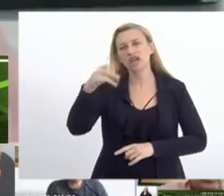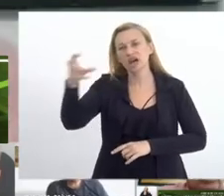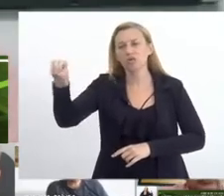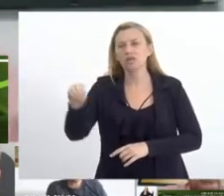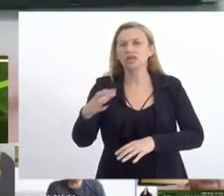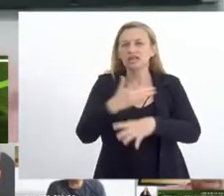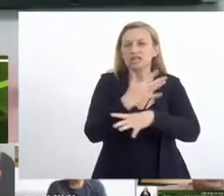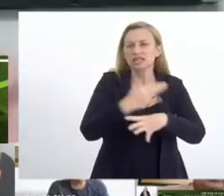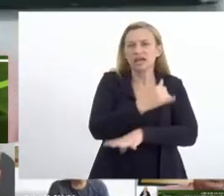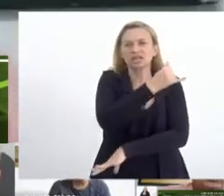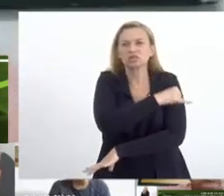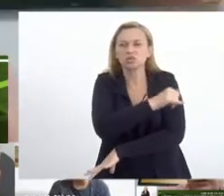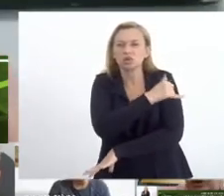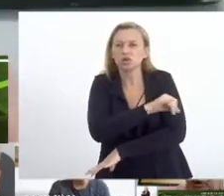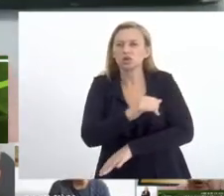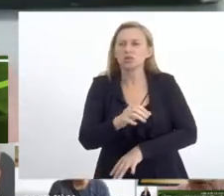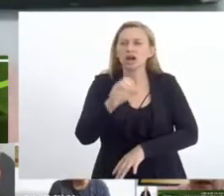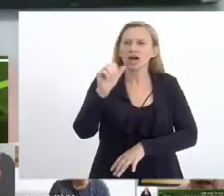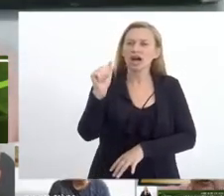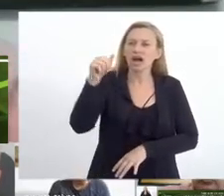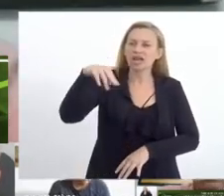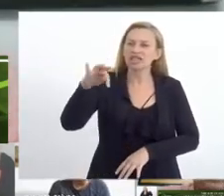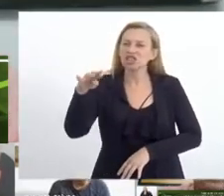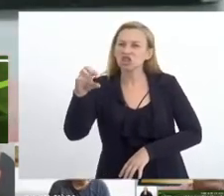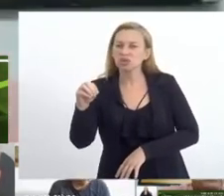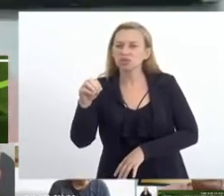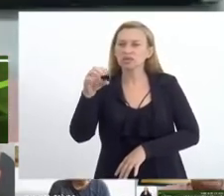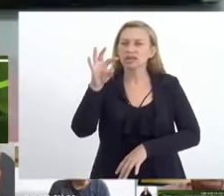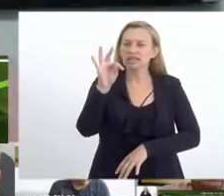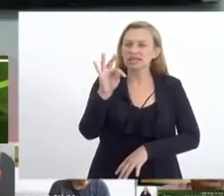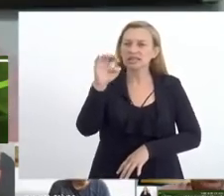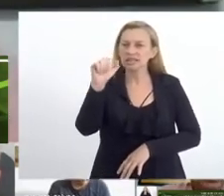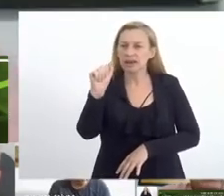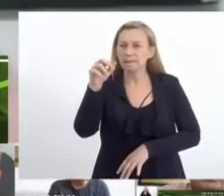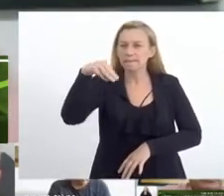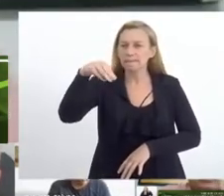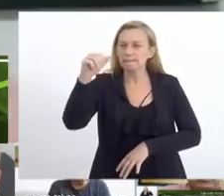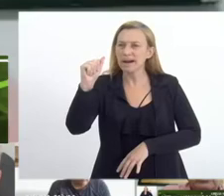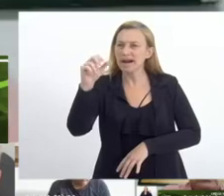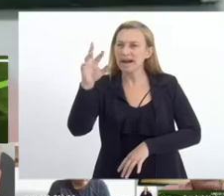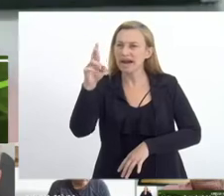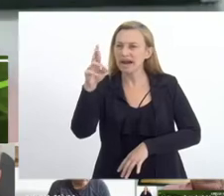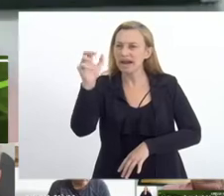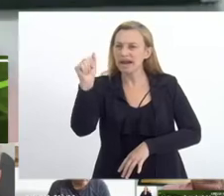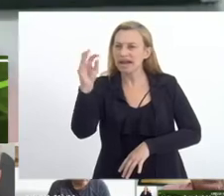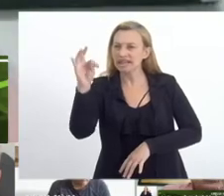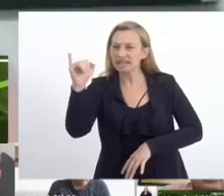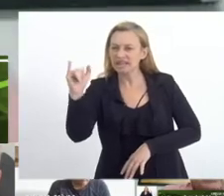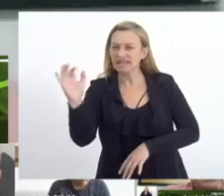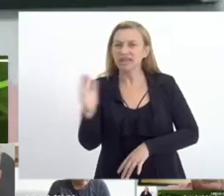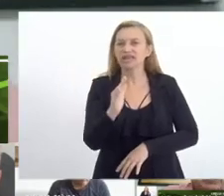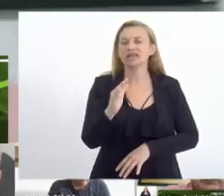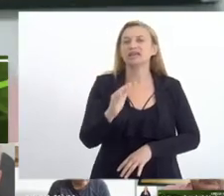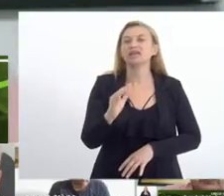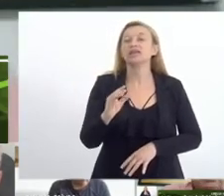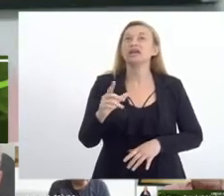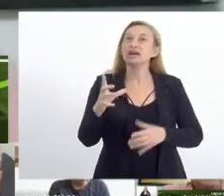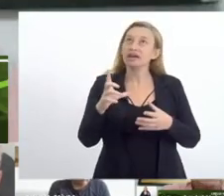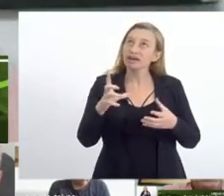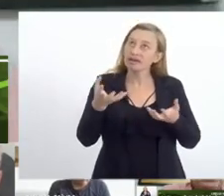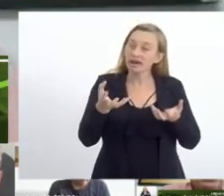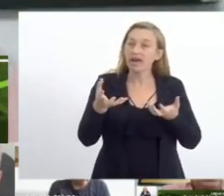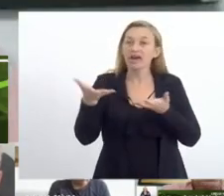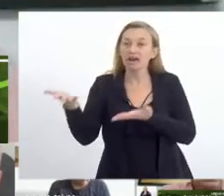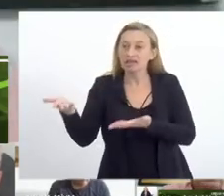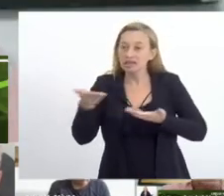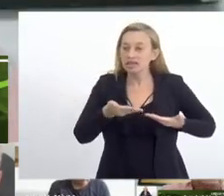o antigo Itamaraty, o antigo Palácio do Governo, e a gente quer receber os cidadãos de Brasília e